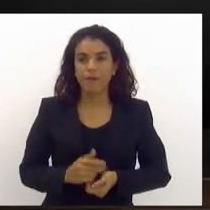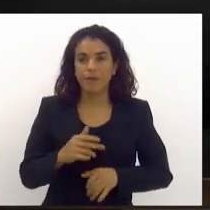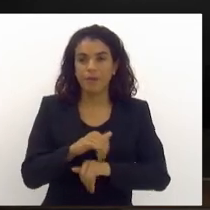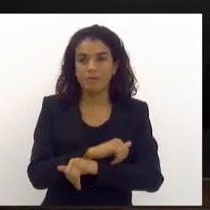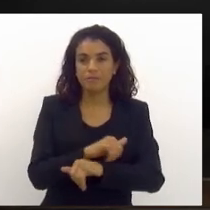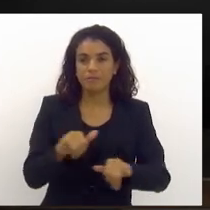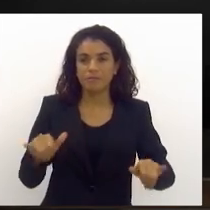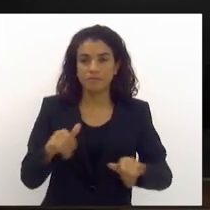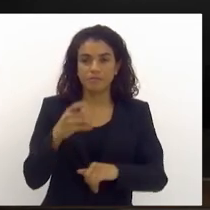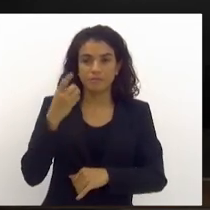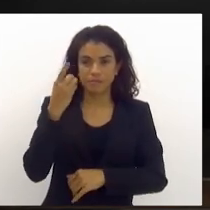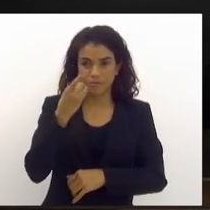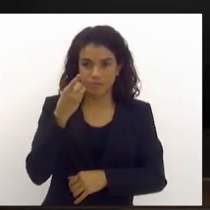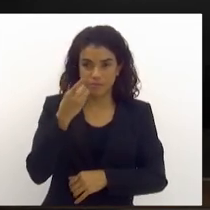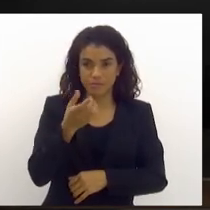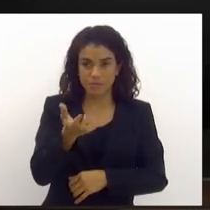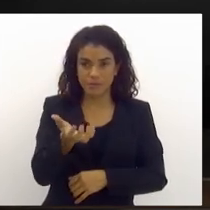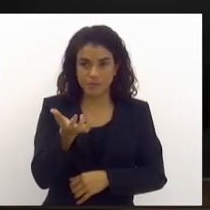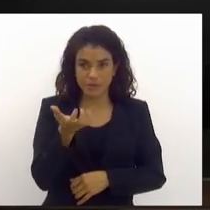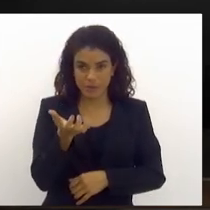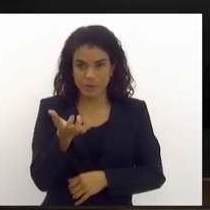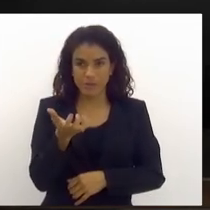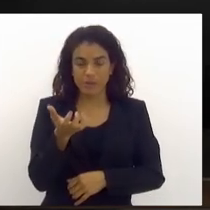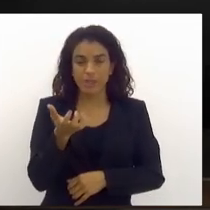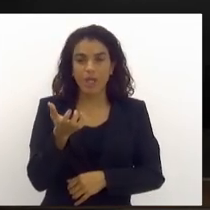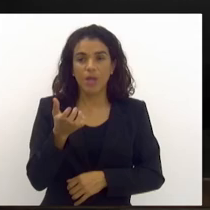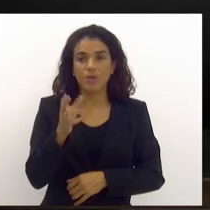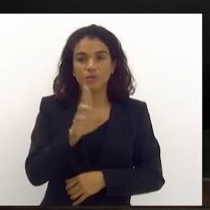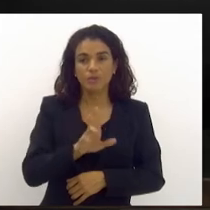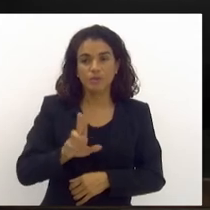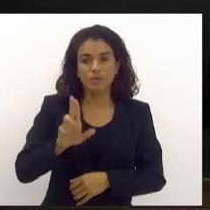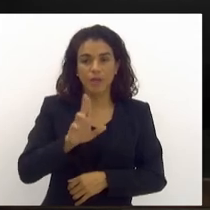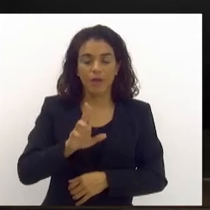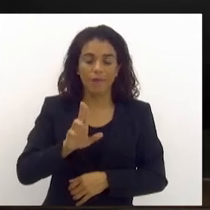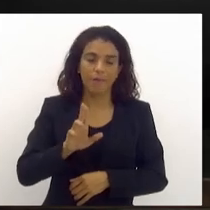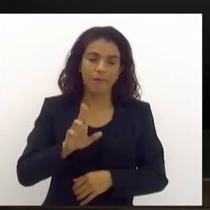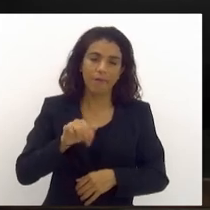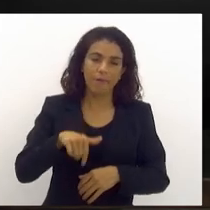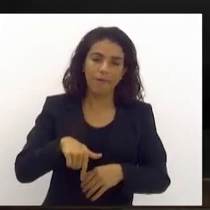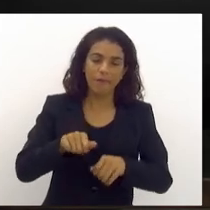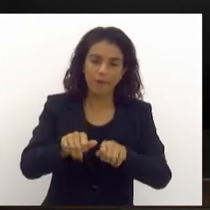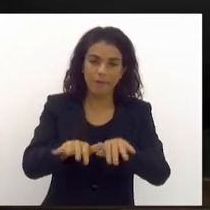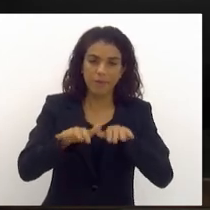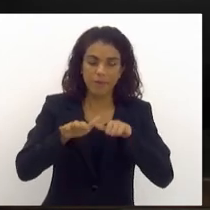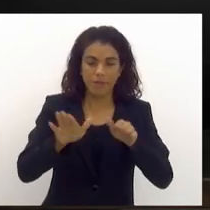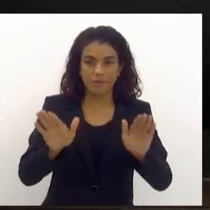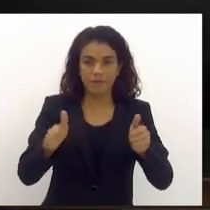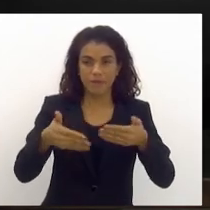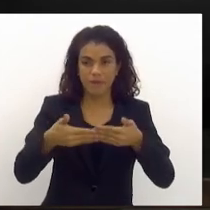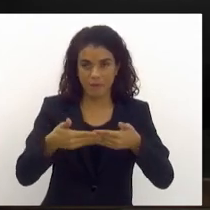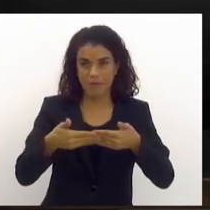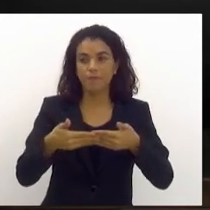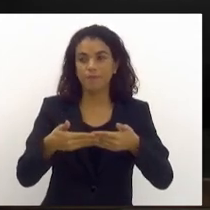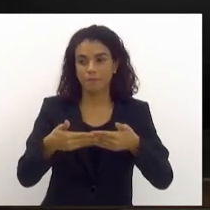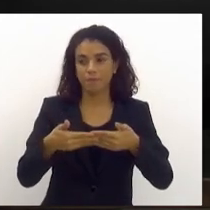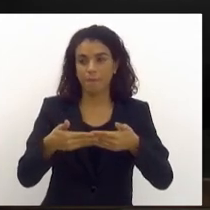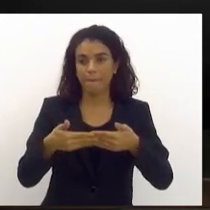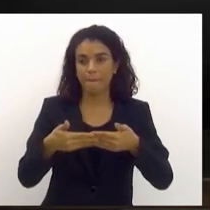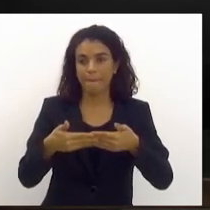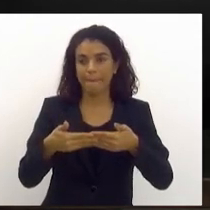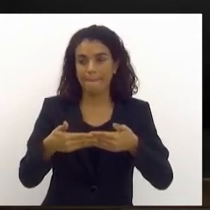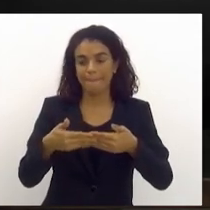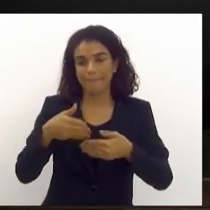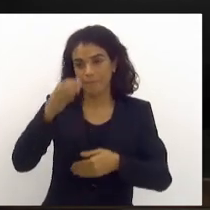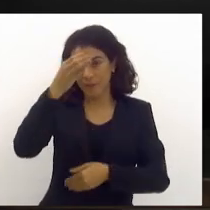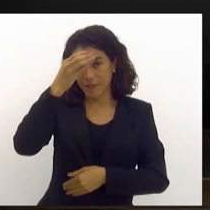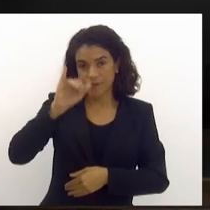aos deputados que quiserem ainda fazer uso do expediente final, como foi um acordo com Vossa Excelência da gente passar aqui para o final.